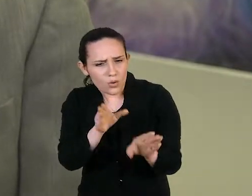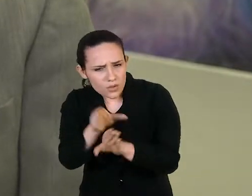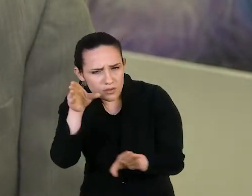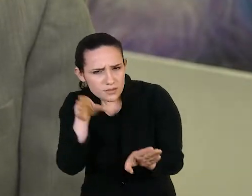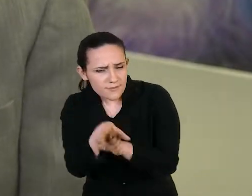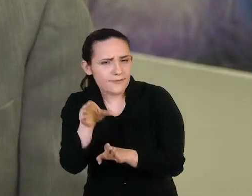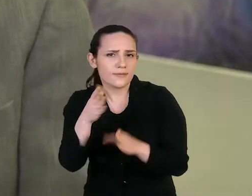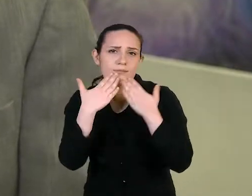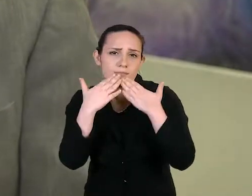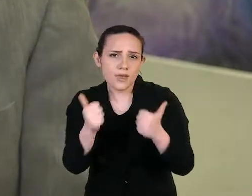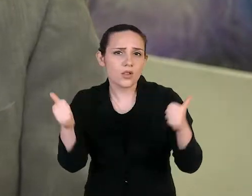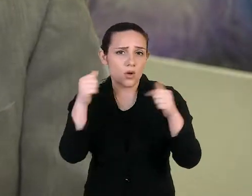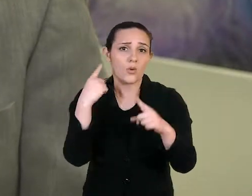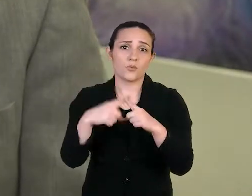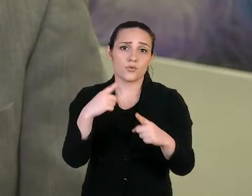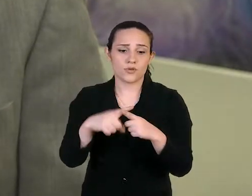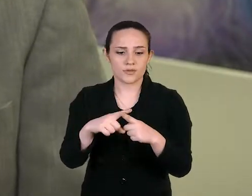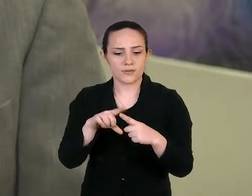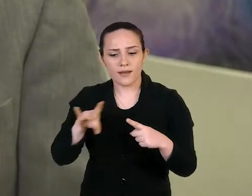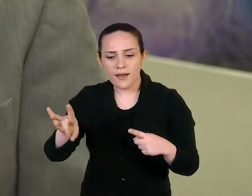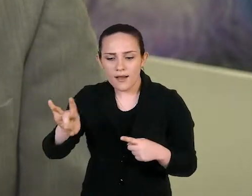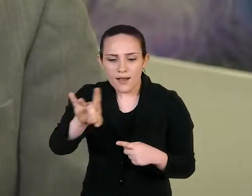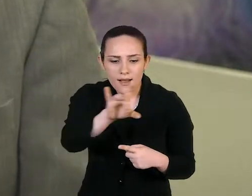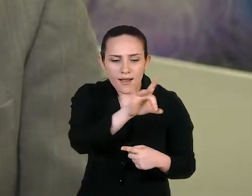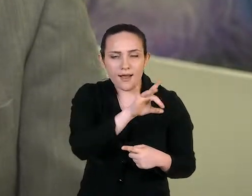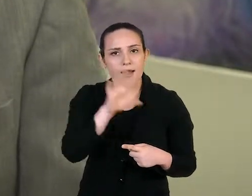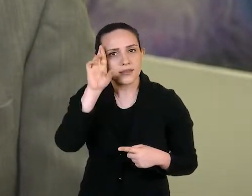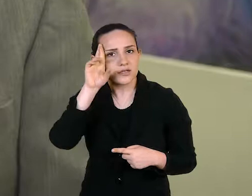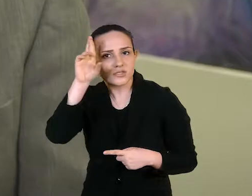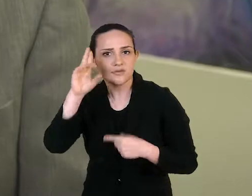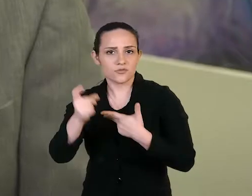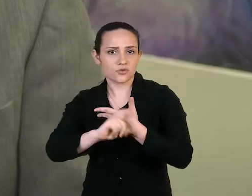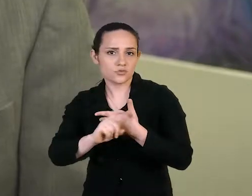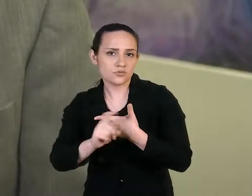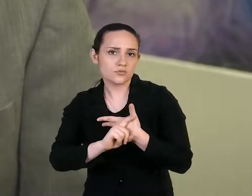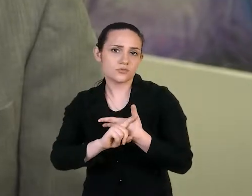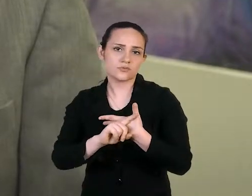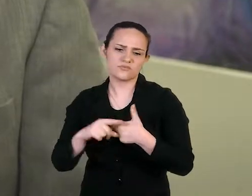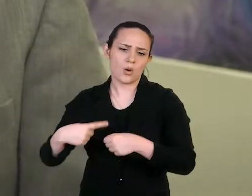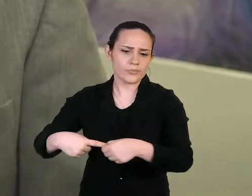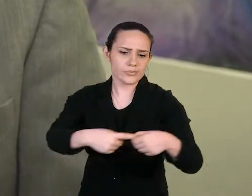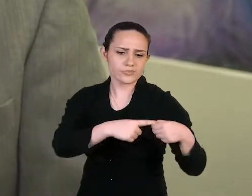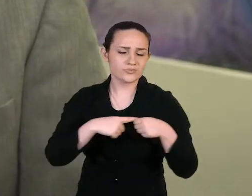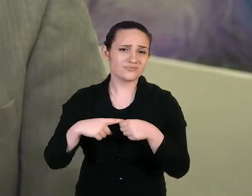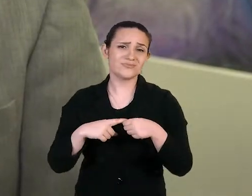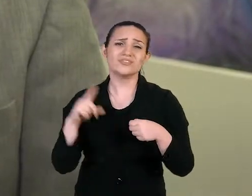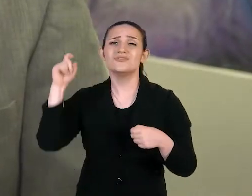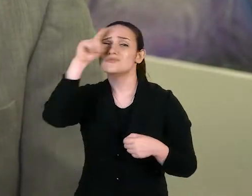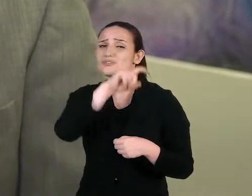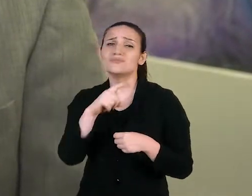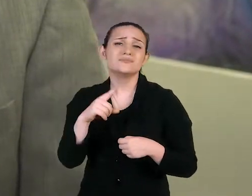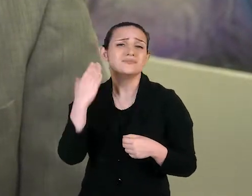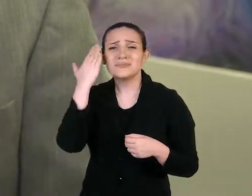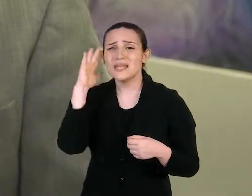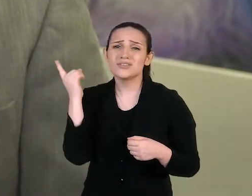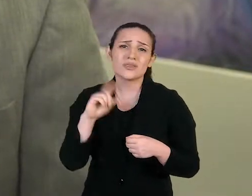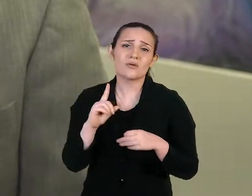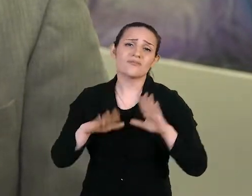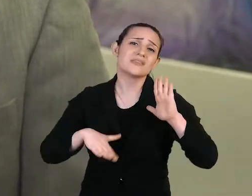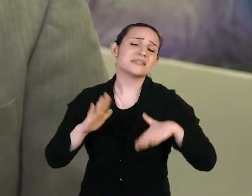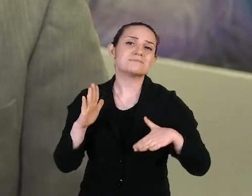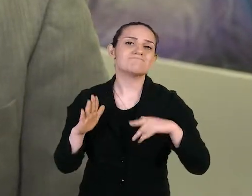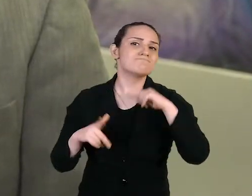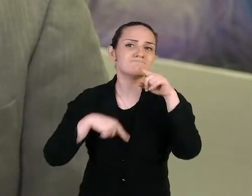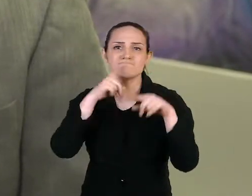que os jurisdicionados no interior do Estado, muitos municípios, por exemplo, têm dificuldade de